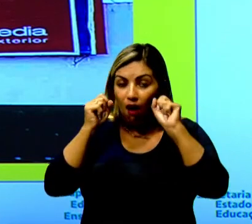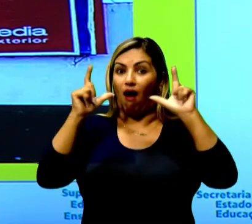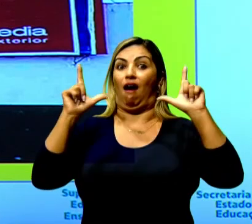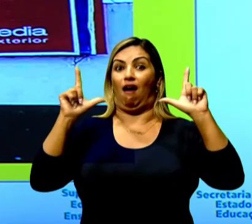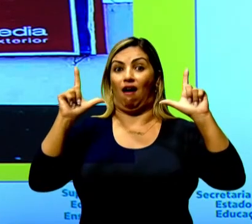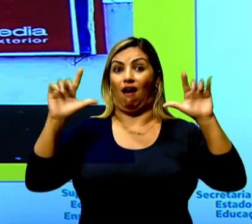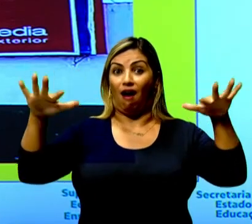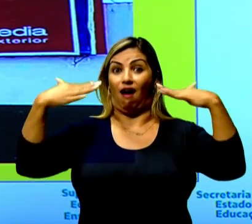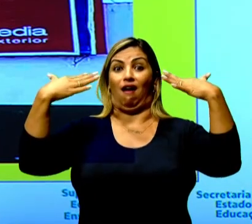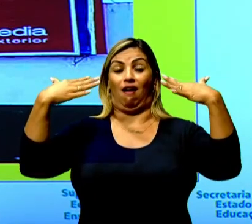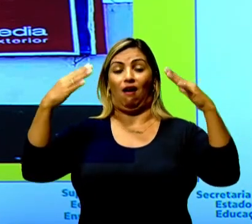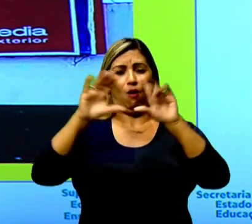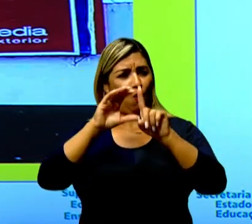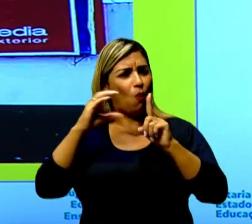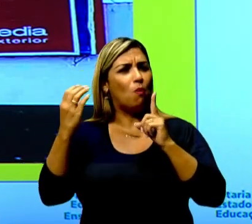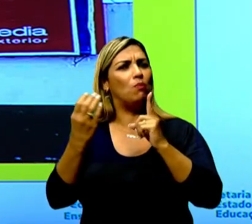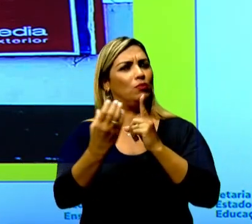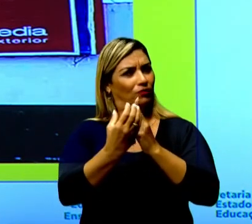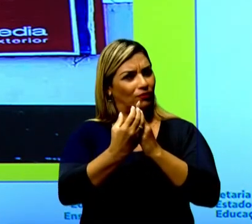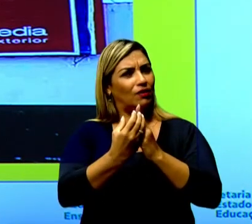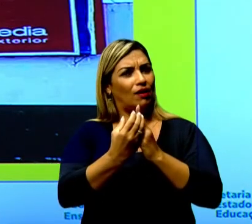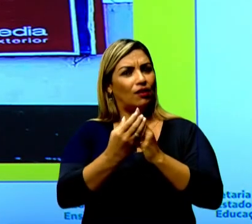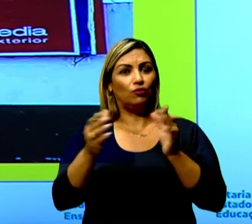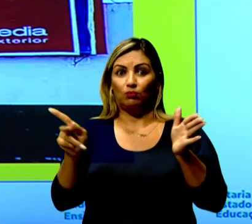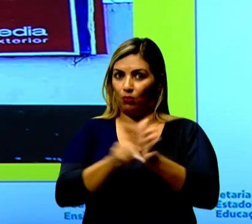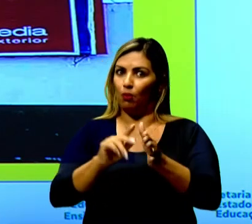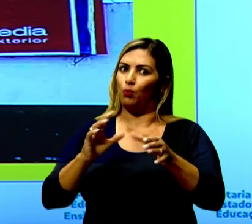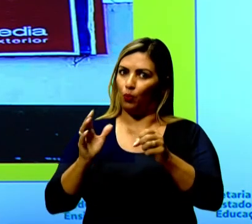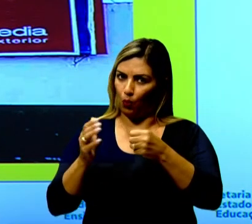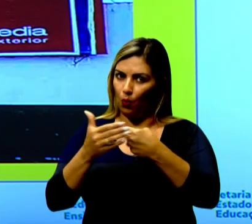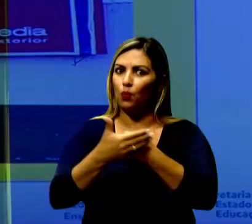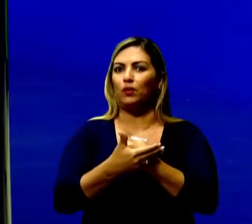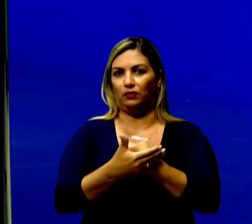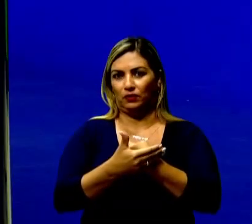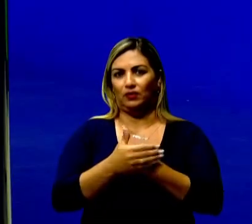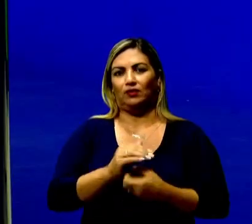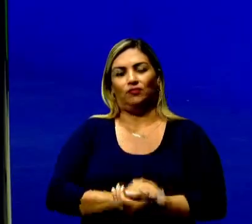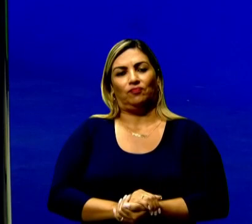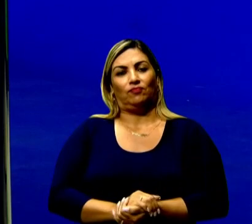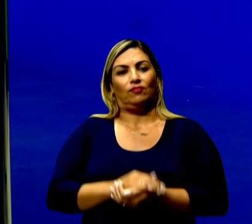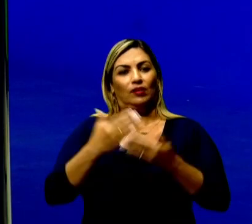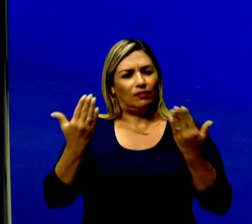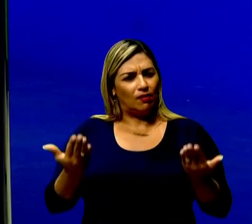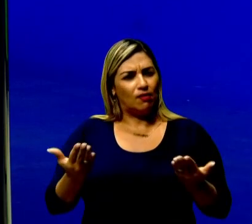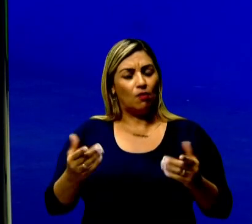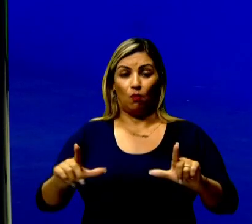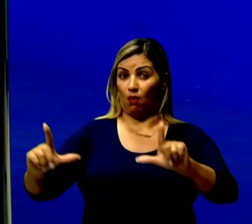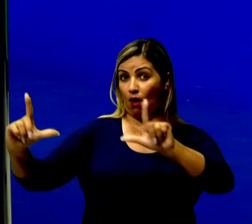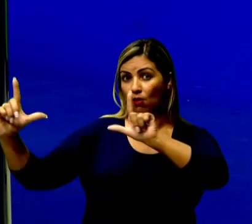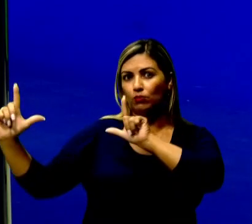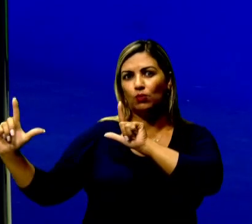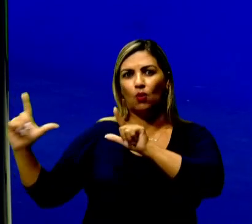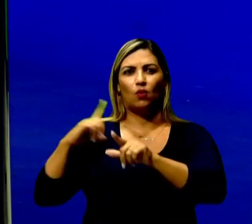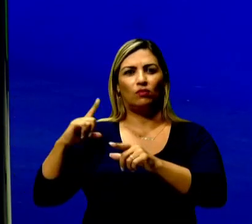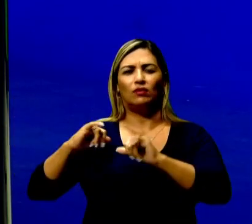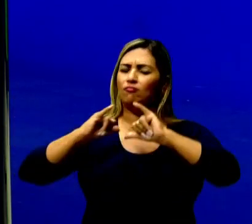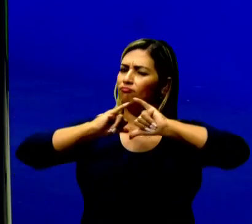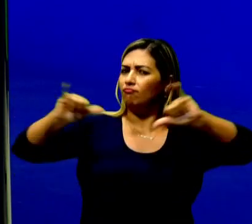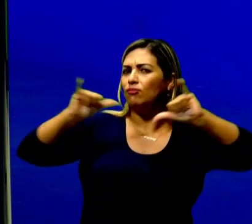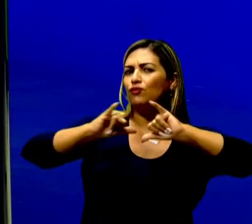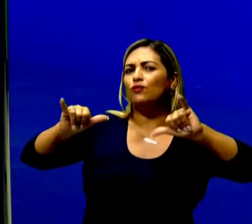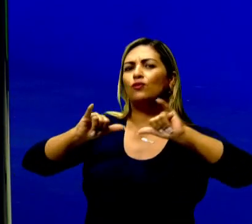alerta a uma comunidade acerca do coronavírus então o outdoor ele está presente no texto